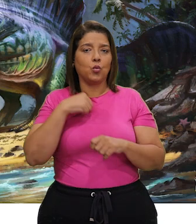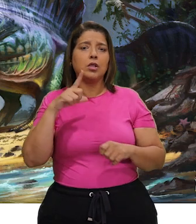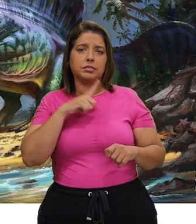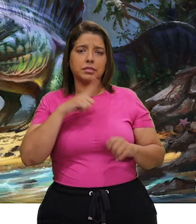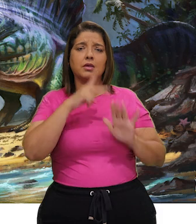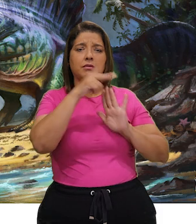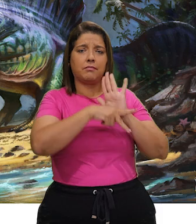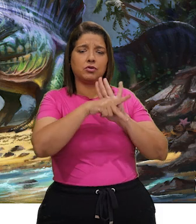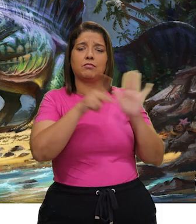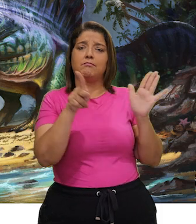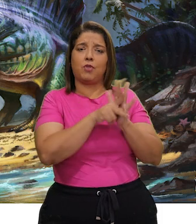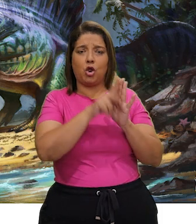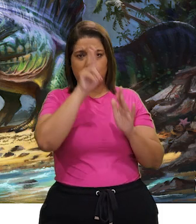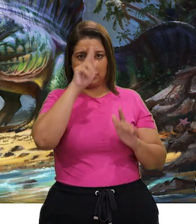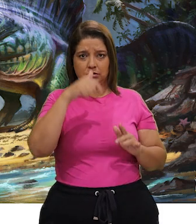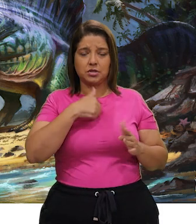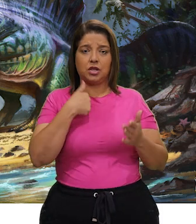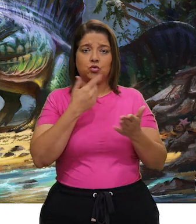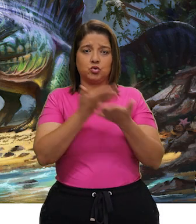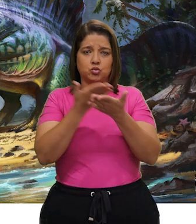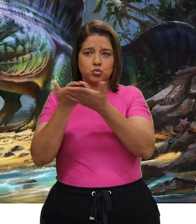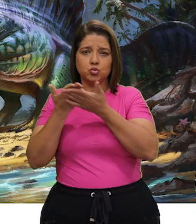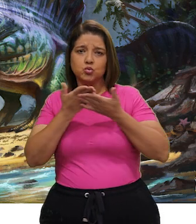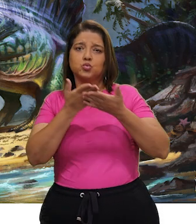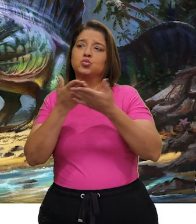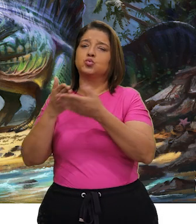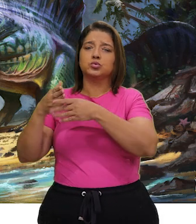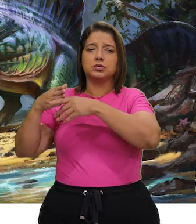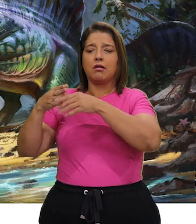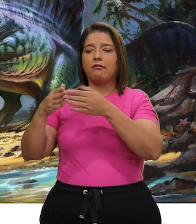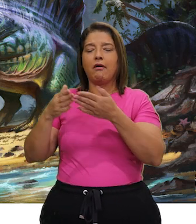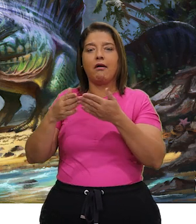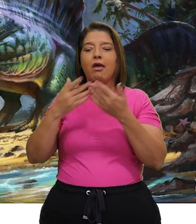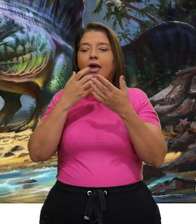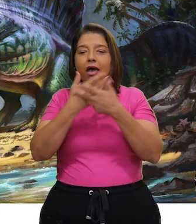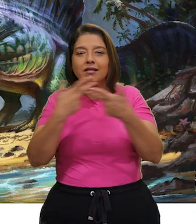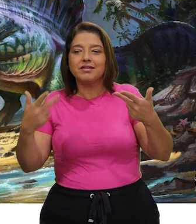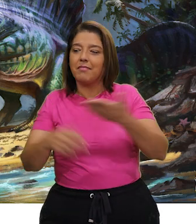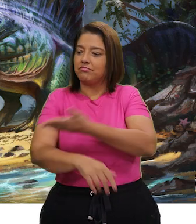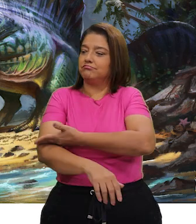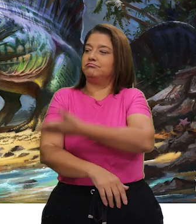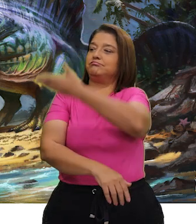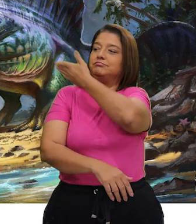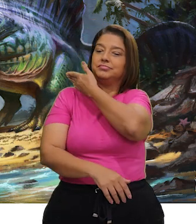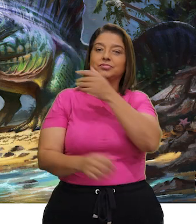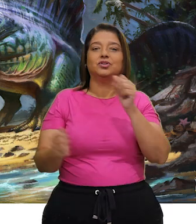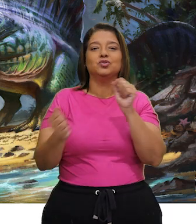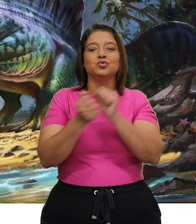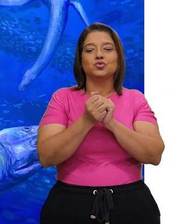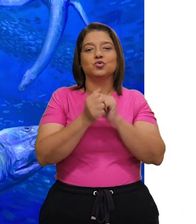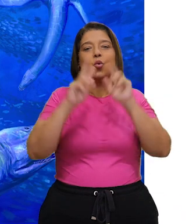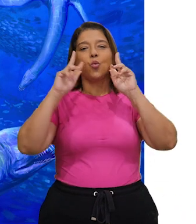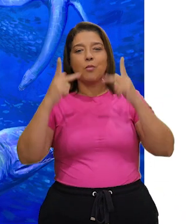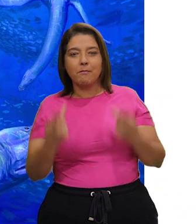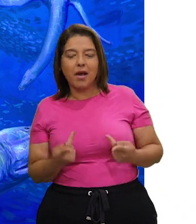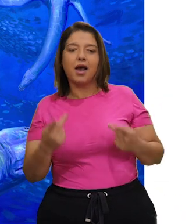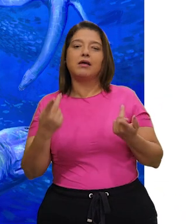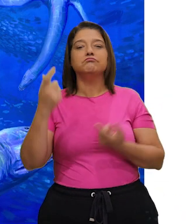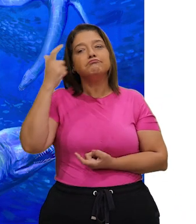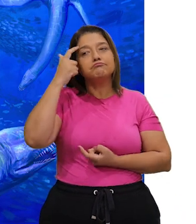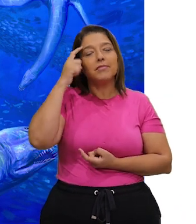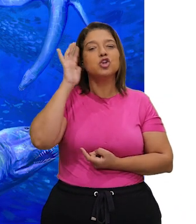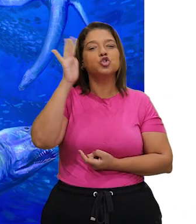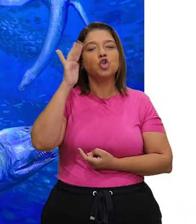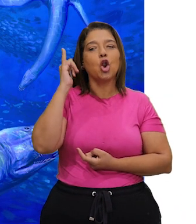misturo animais pré-históricos com humanos e eu estou tentando criar uma história tá saindo alguma coisa mas enfim esse cenário